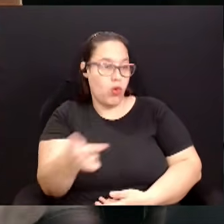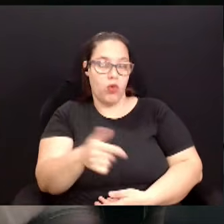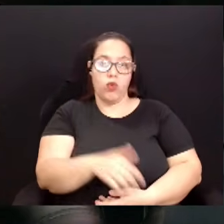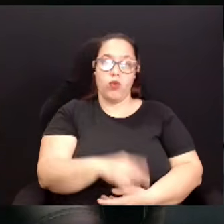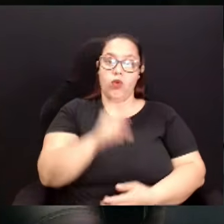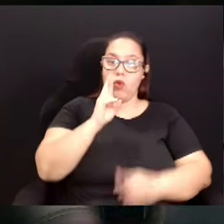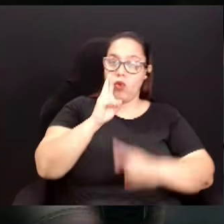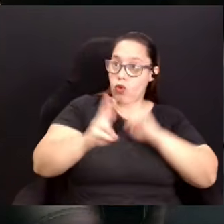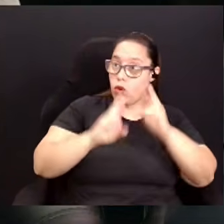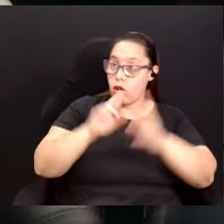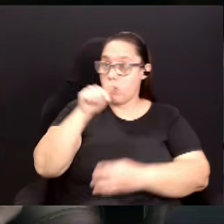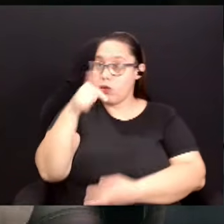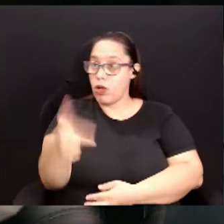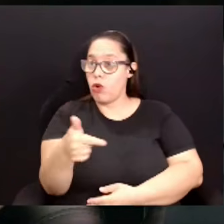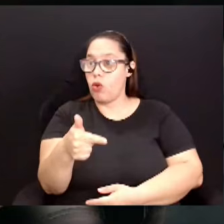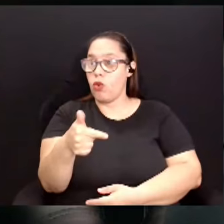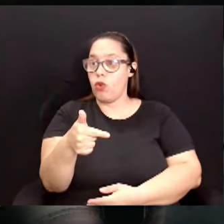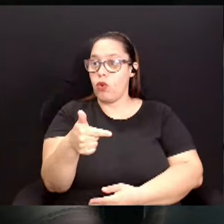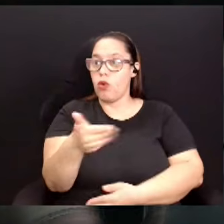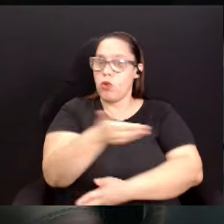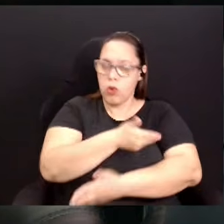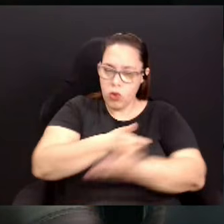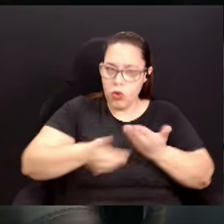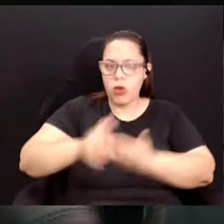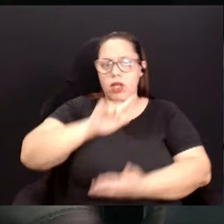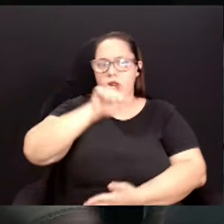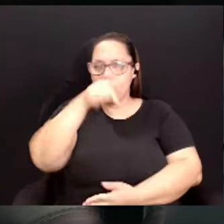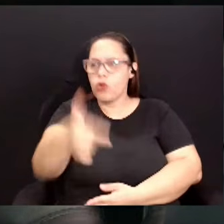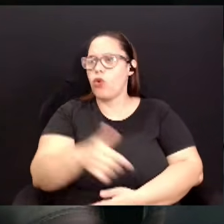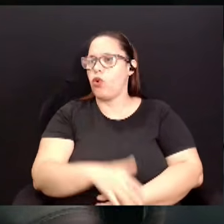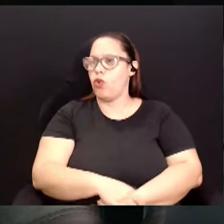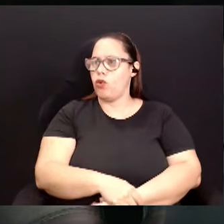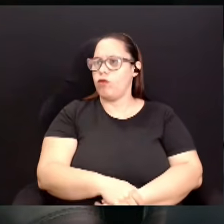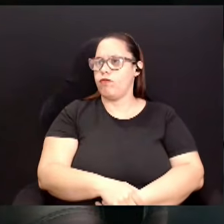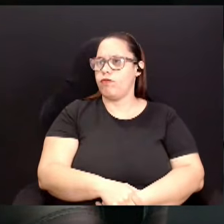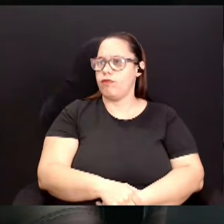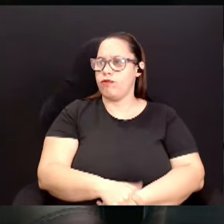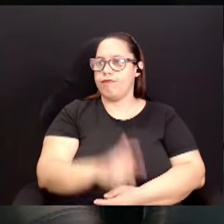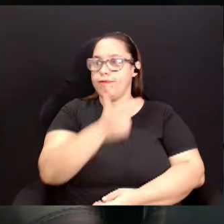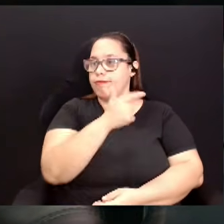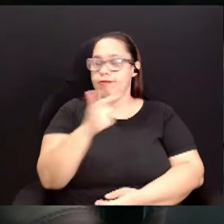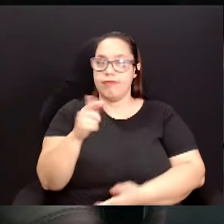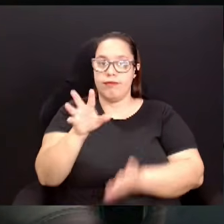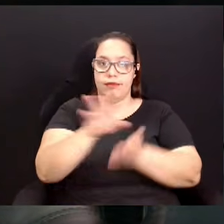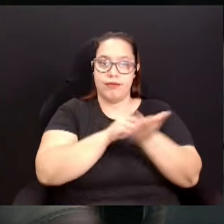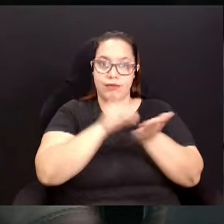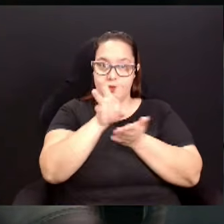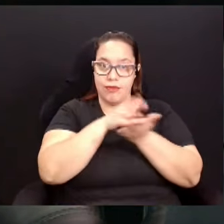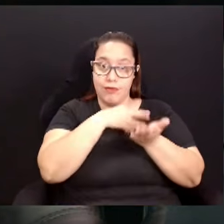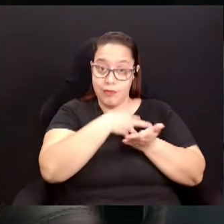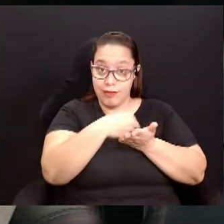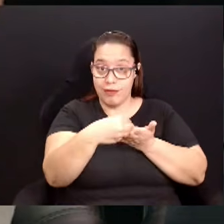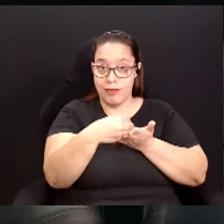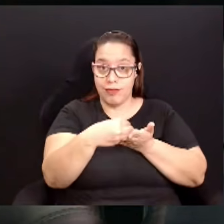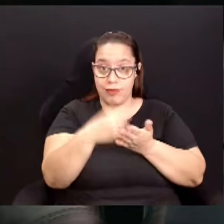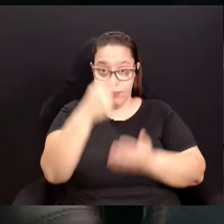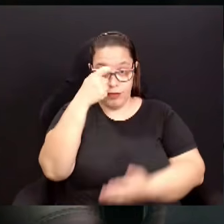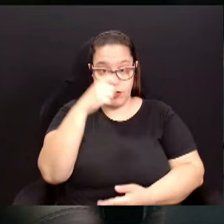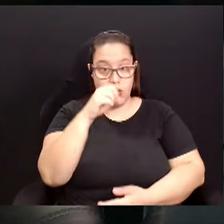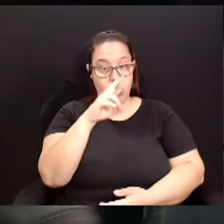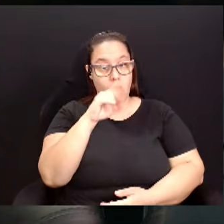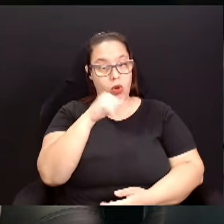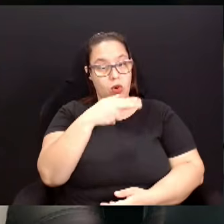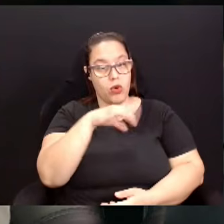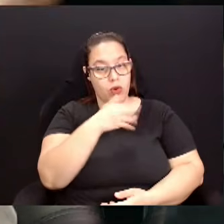outro, interagir com o outro, porque às vezes eles não têm modelo, gente. É isso que é a cognição social. Eu desenvolvo